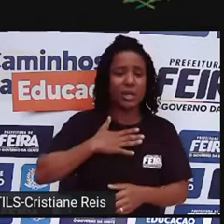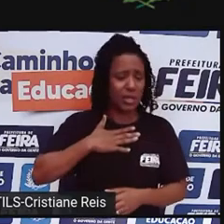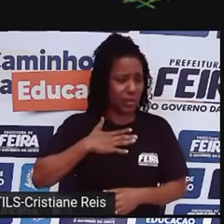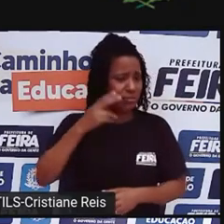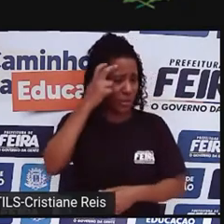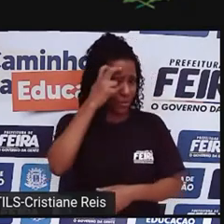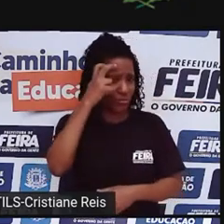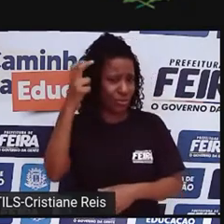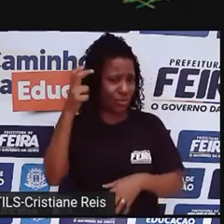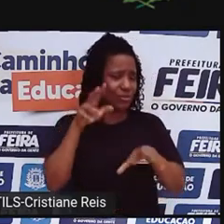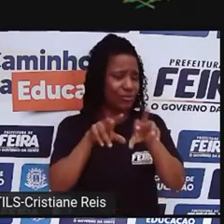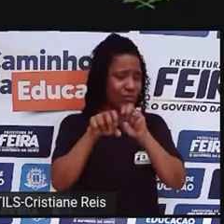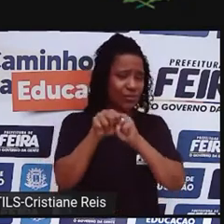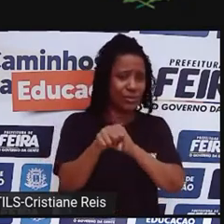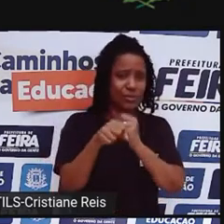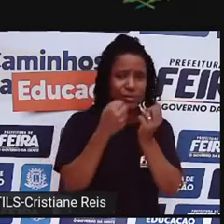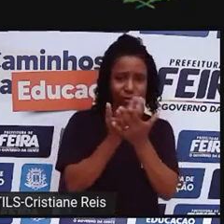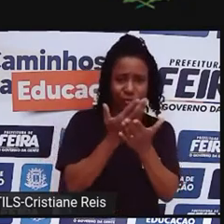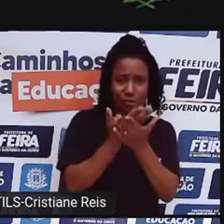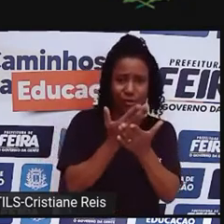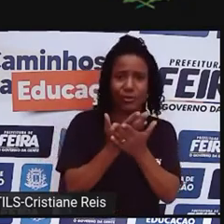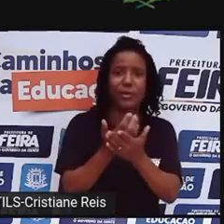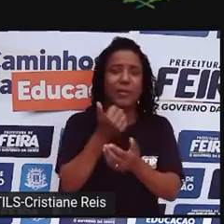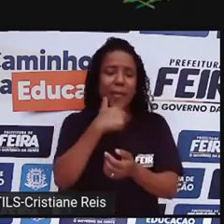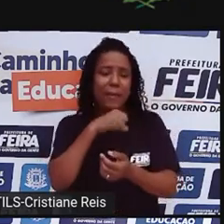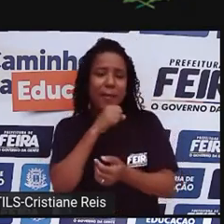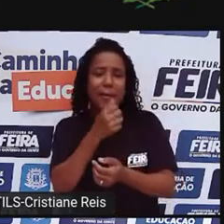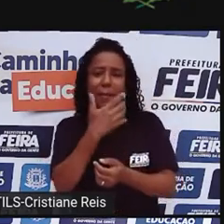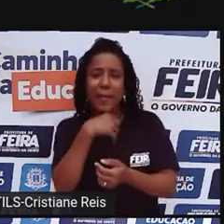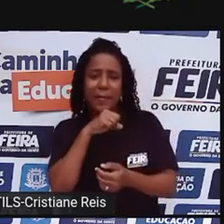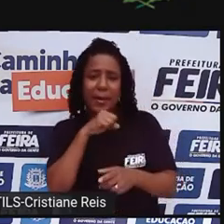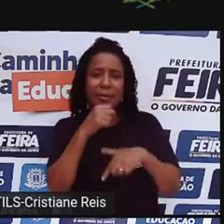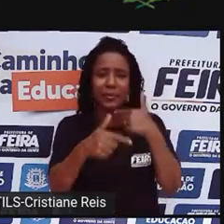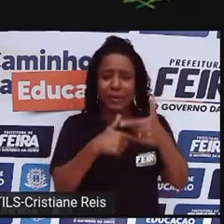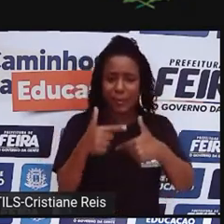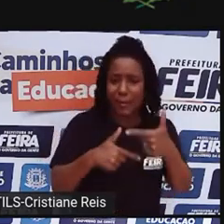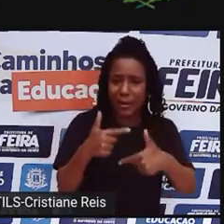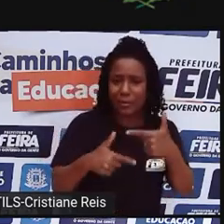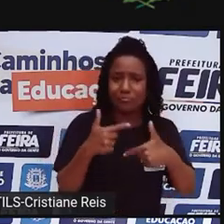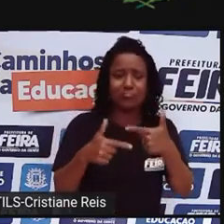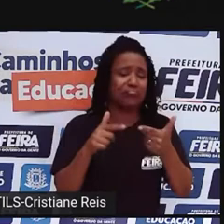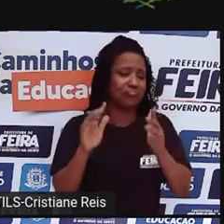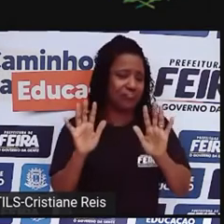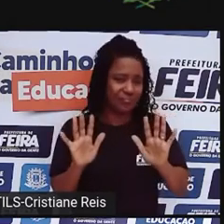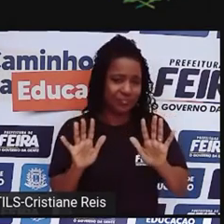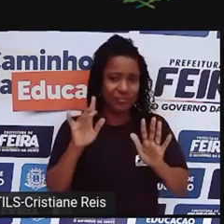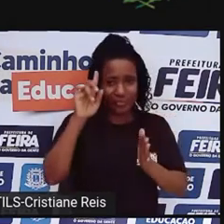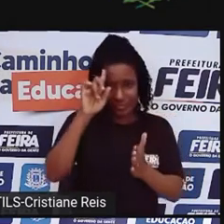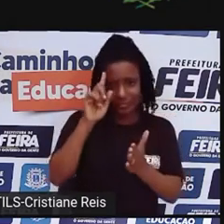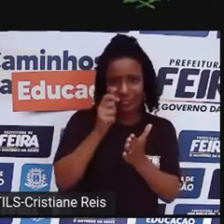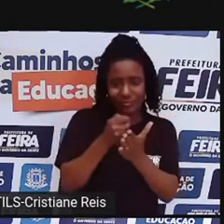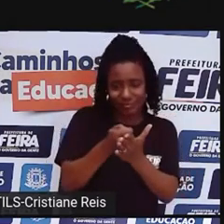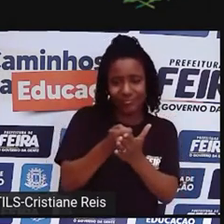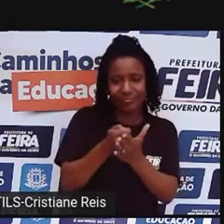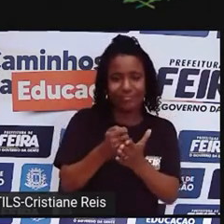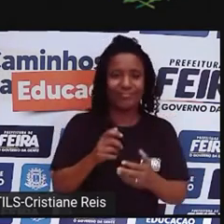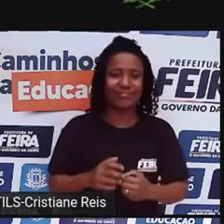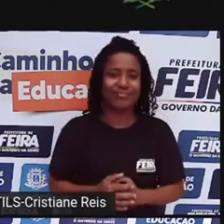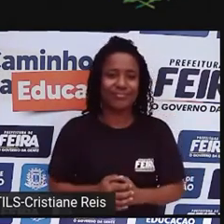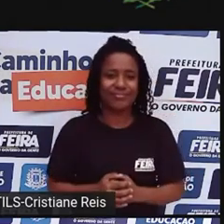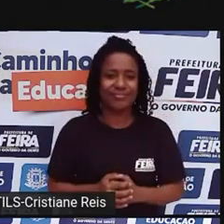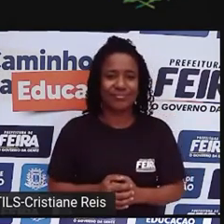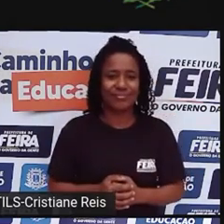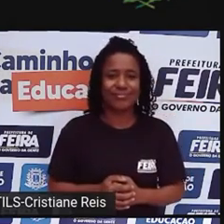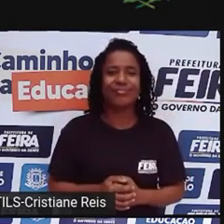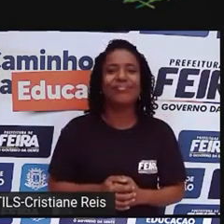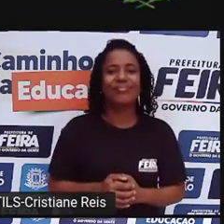eu estudei, eu trabalho com minha mãe, com meu pai, essa empresa aqui e tal, vai ter um bom resultado com o meu